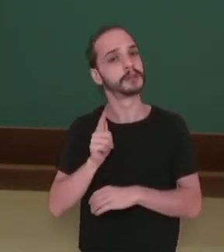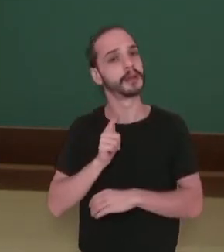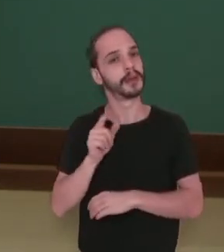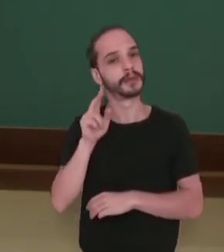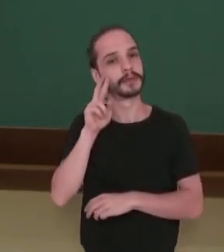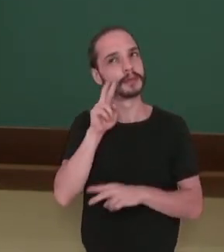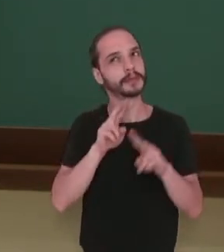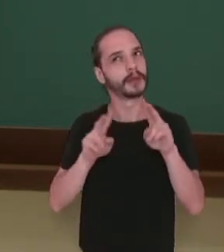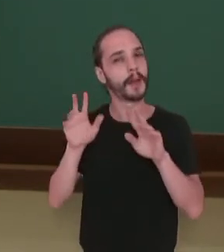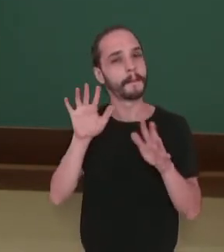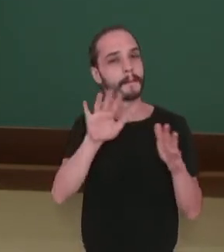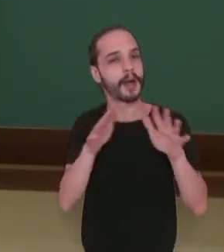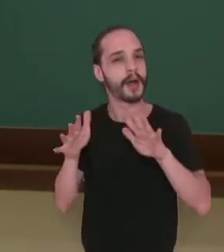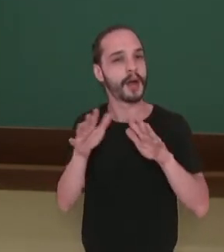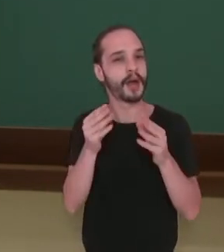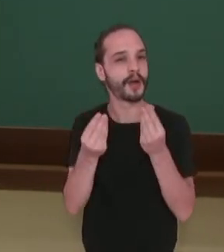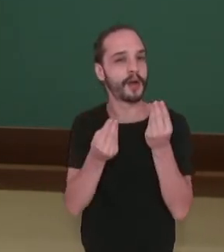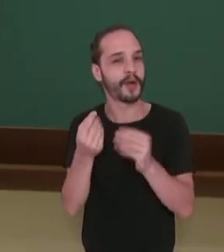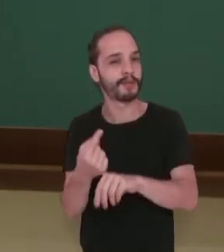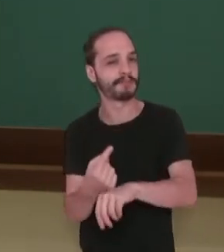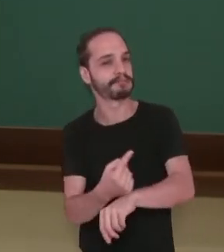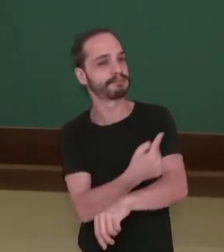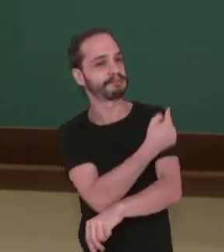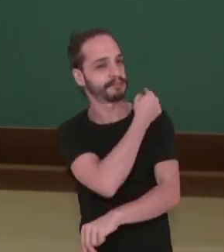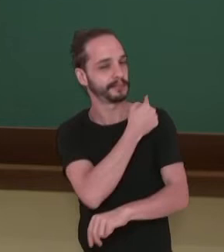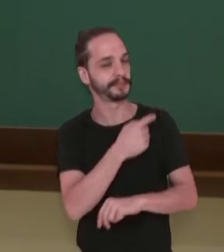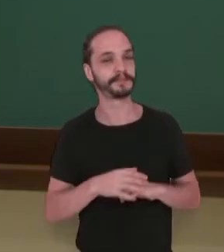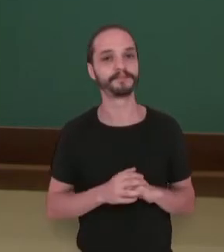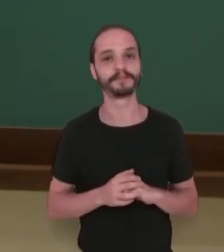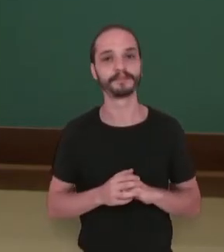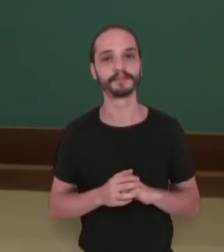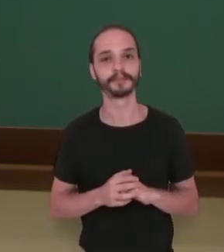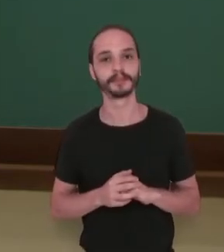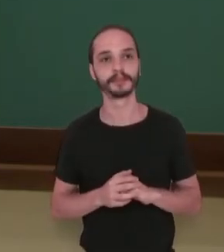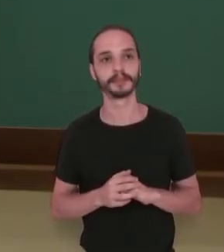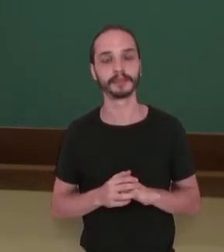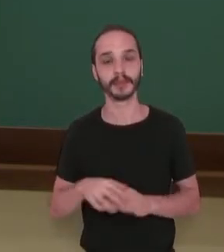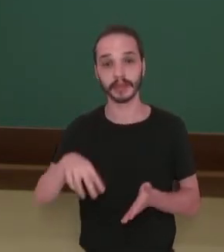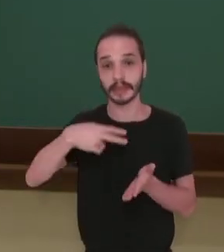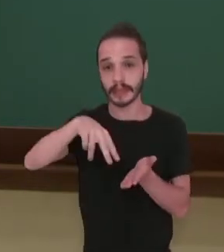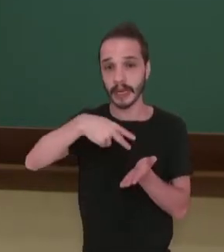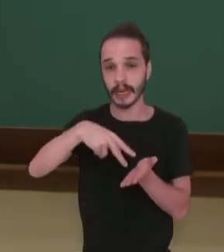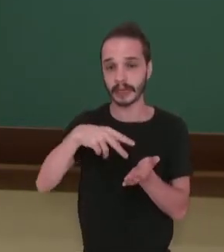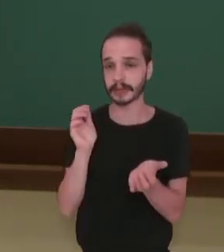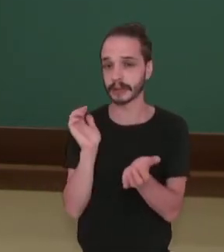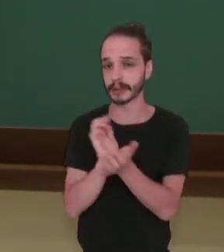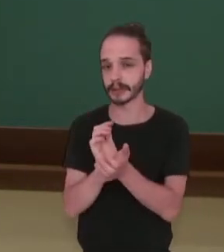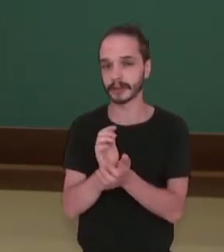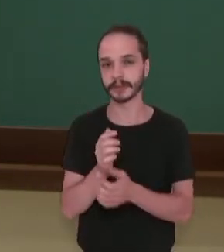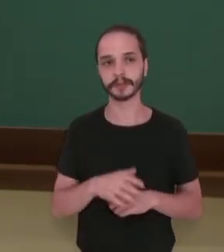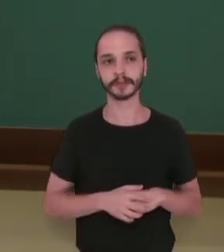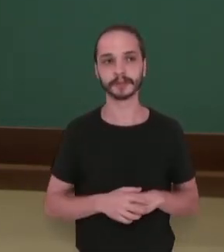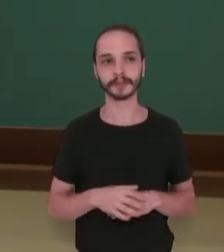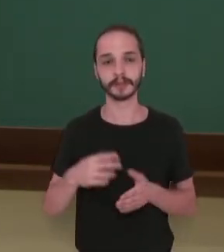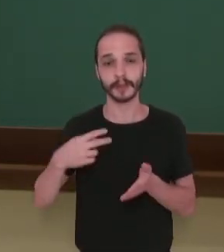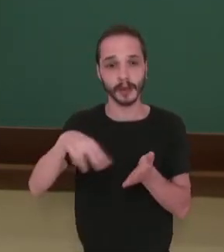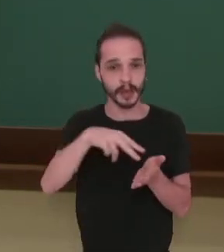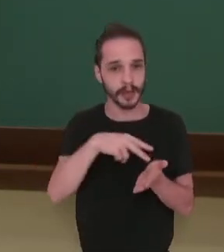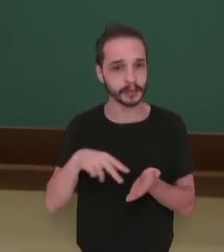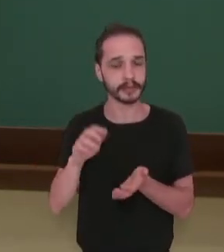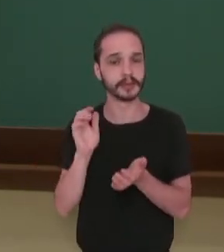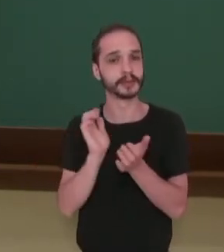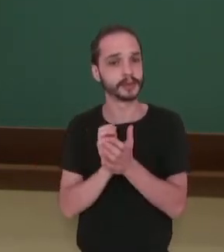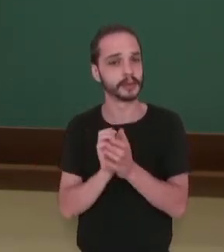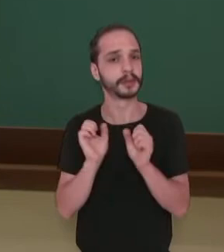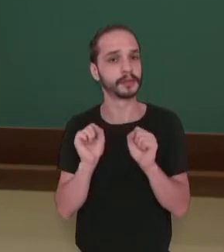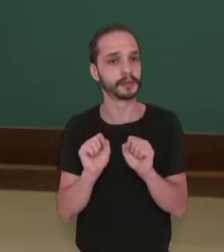ou menos o que acontecia naquela época. Então, as danças em grupos, né? Então, as danças em grupos pode